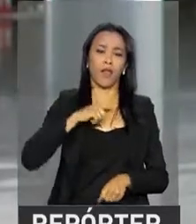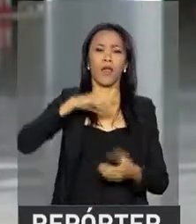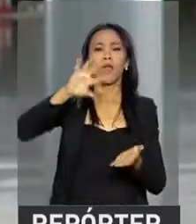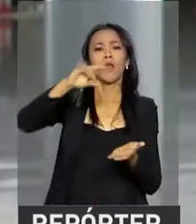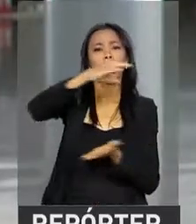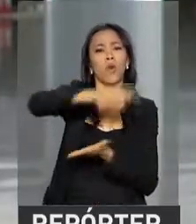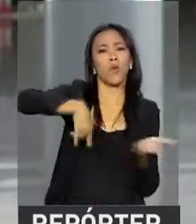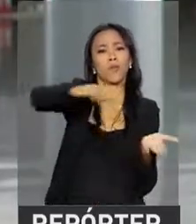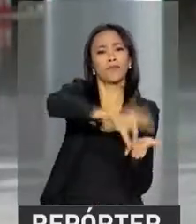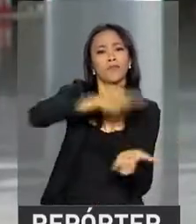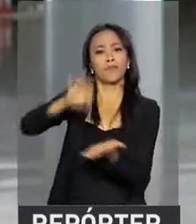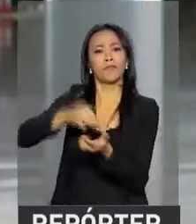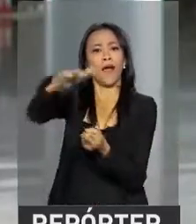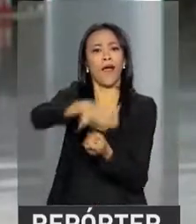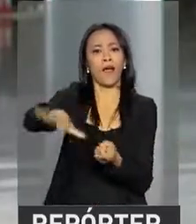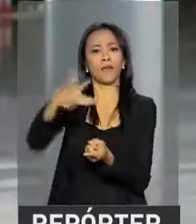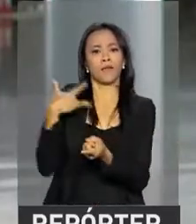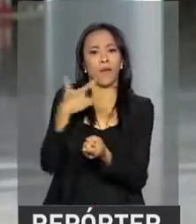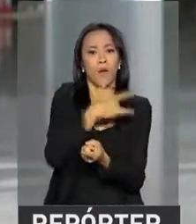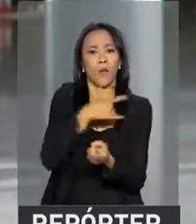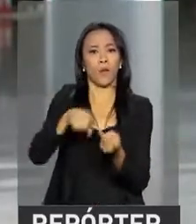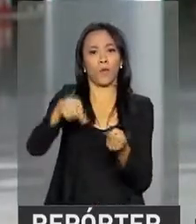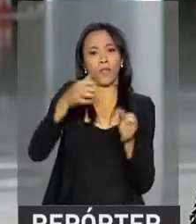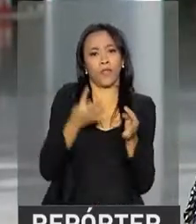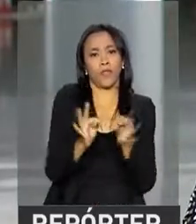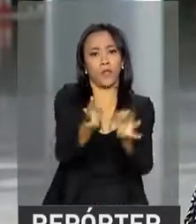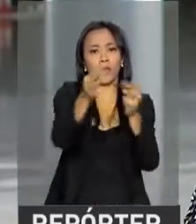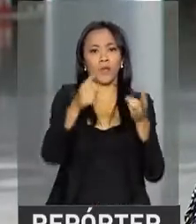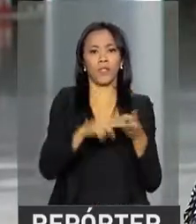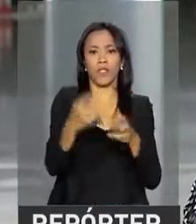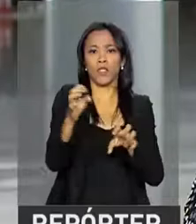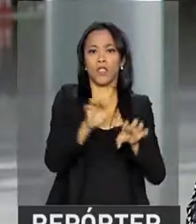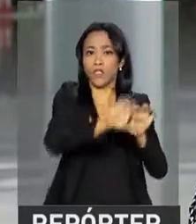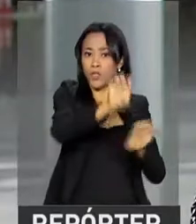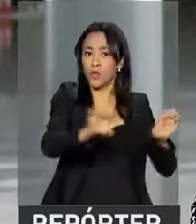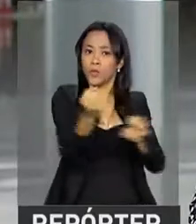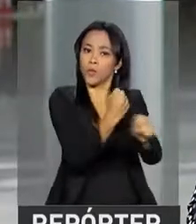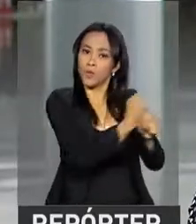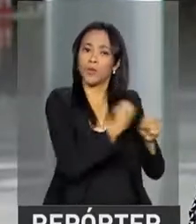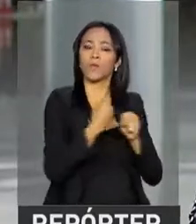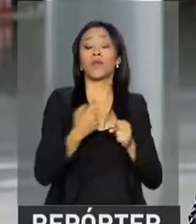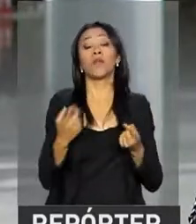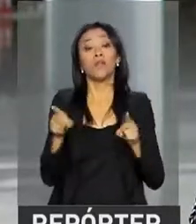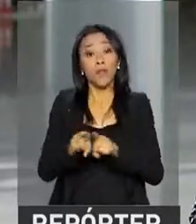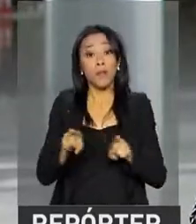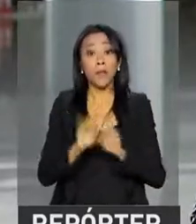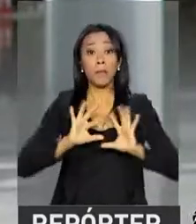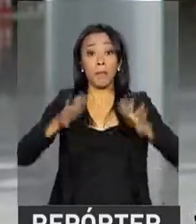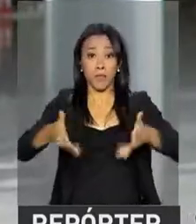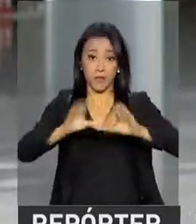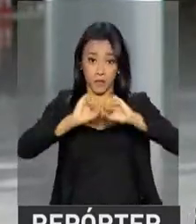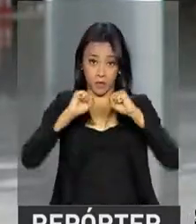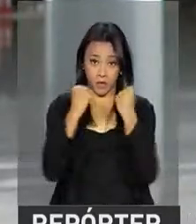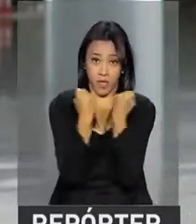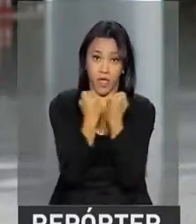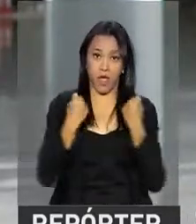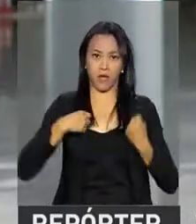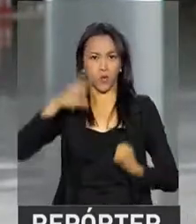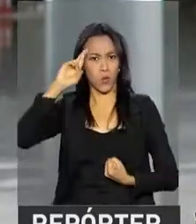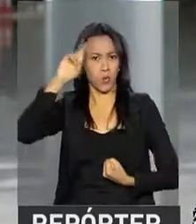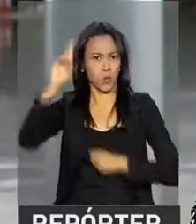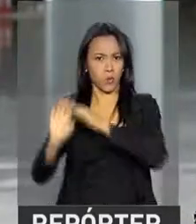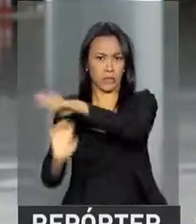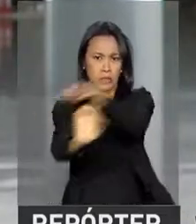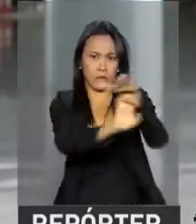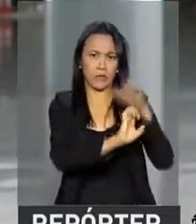como saúde tecnologia e infraestrutura michel temer também participa do seminário empresarial brasil